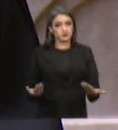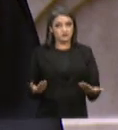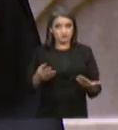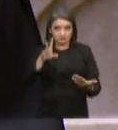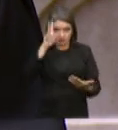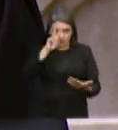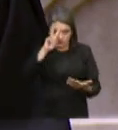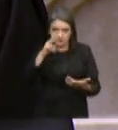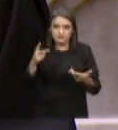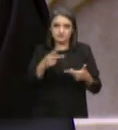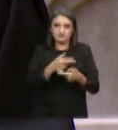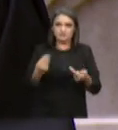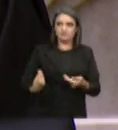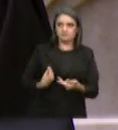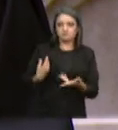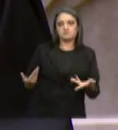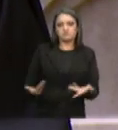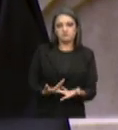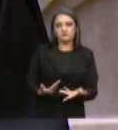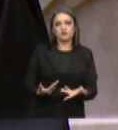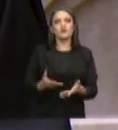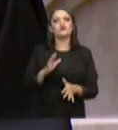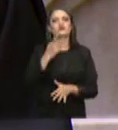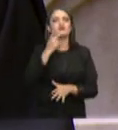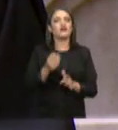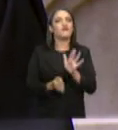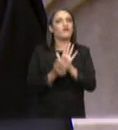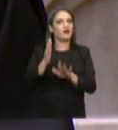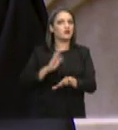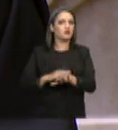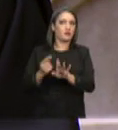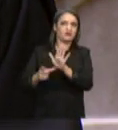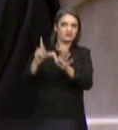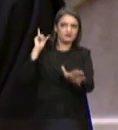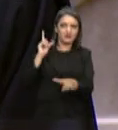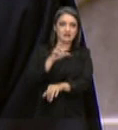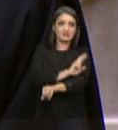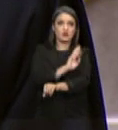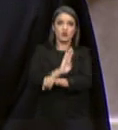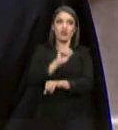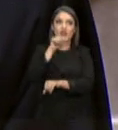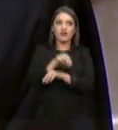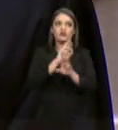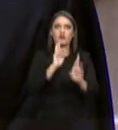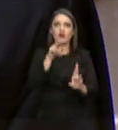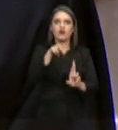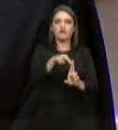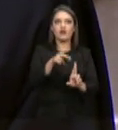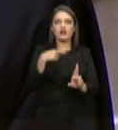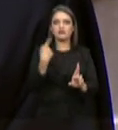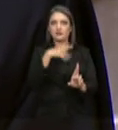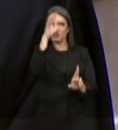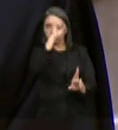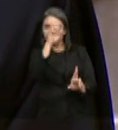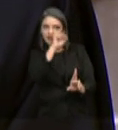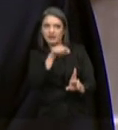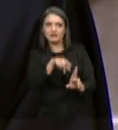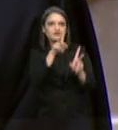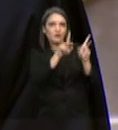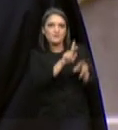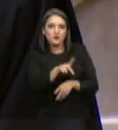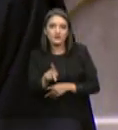em diversos outros momentos Rui ao nosso mestre mentor por isso como se eu aprendizes convido